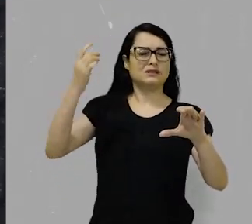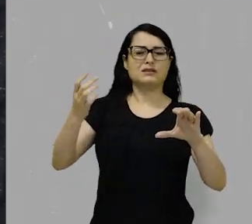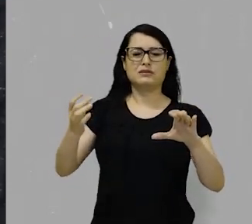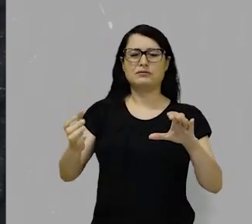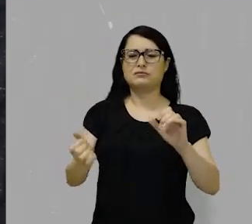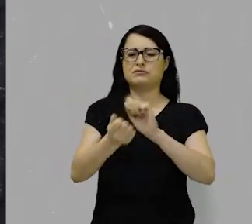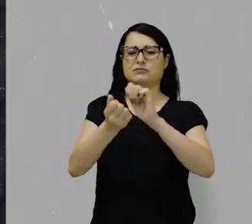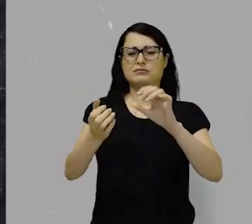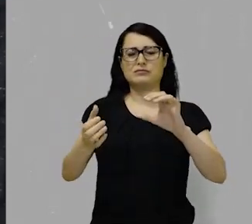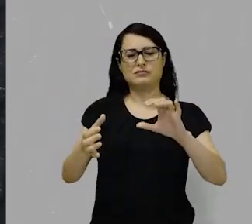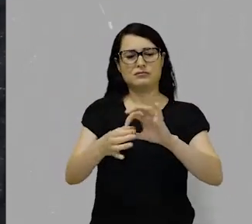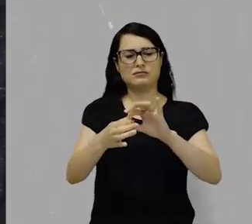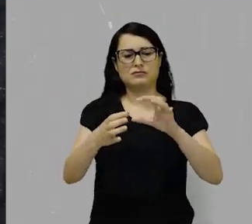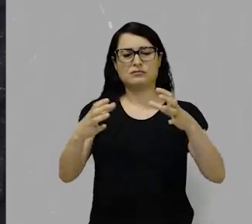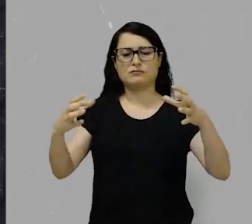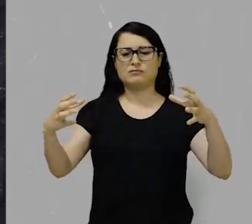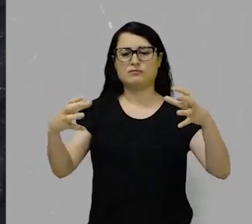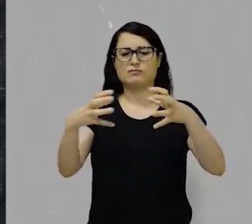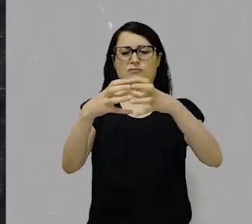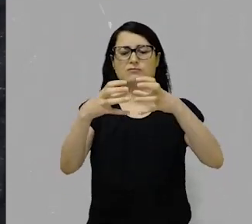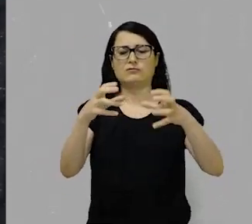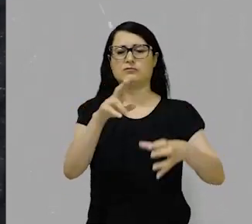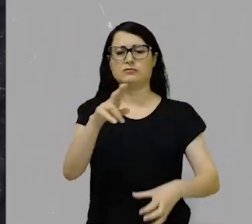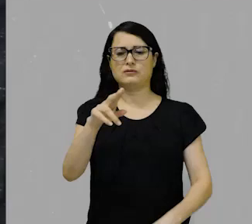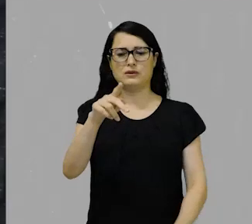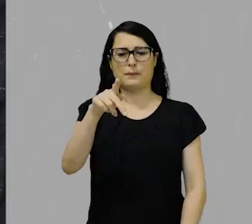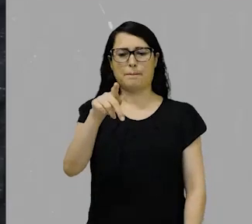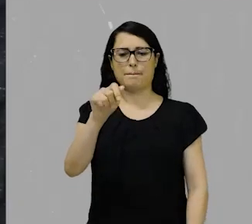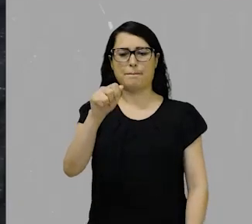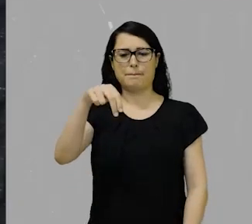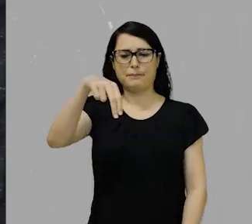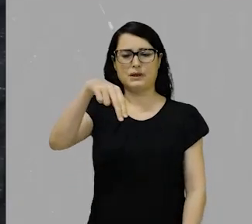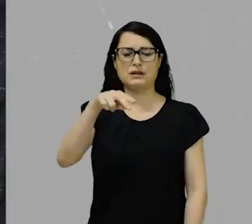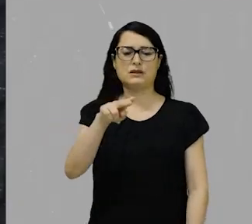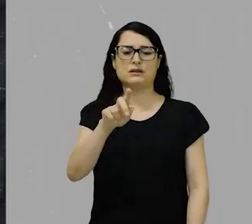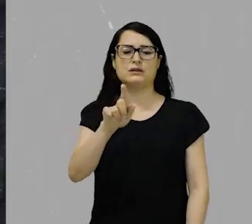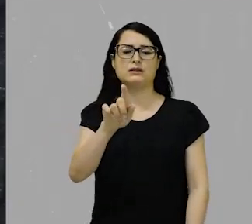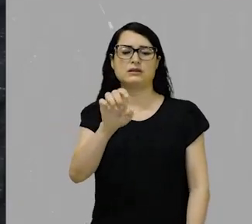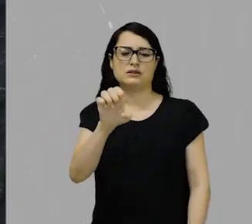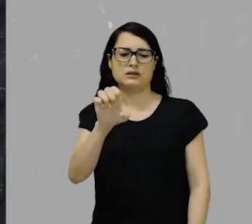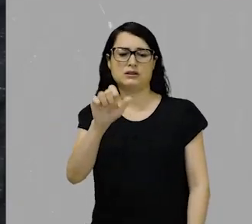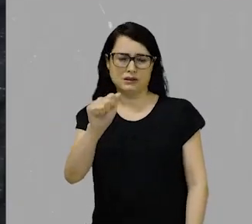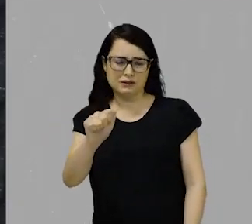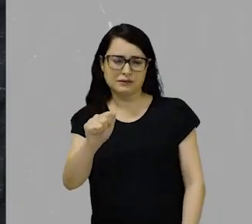grande continente chamado de Pangeia.